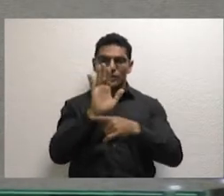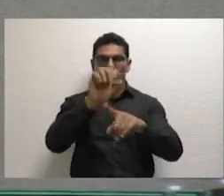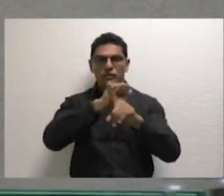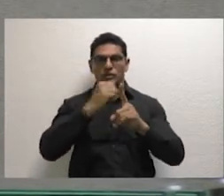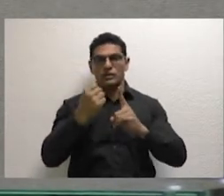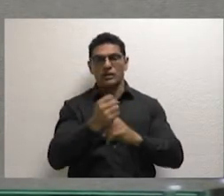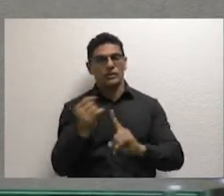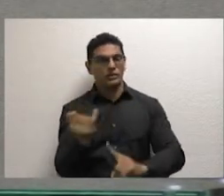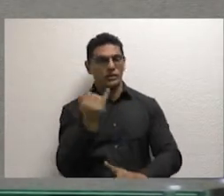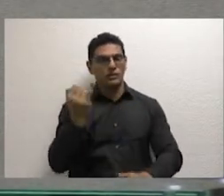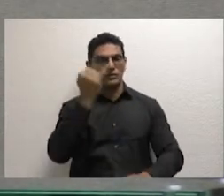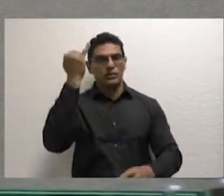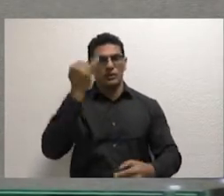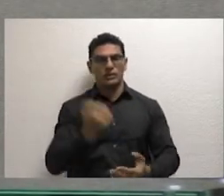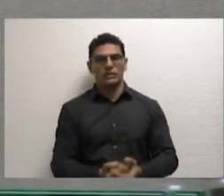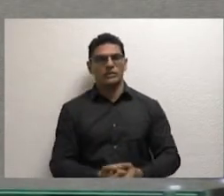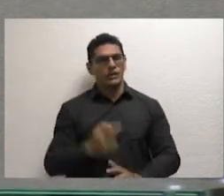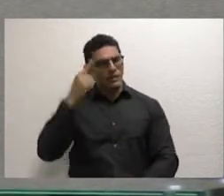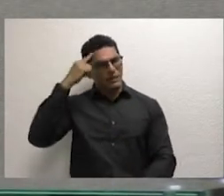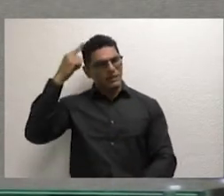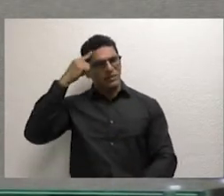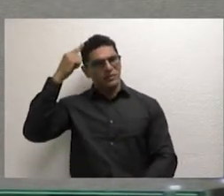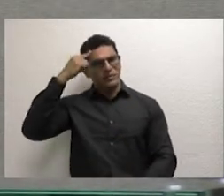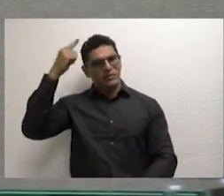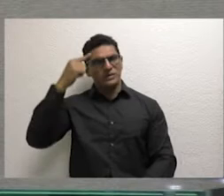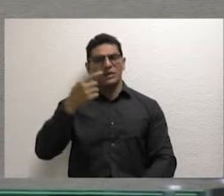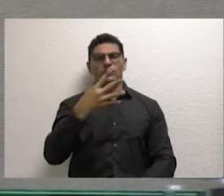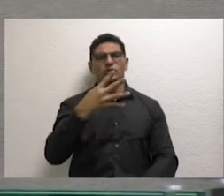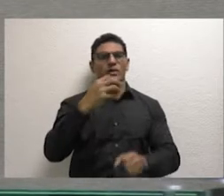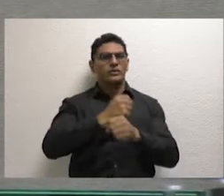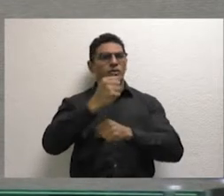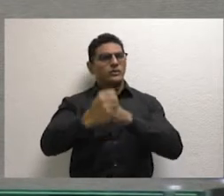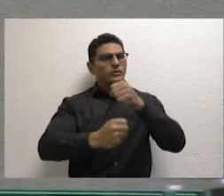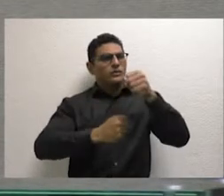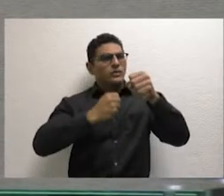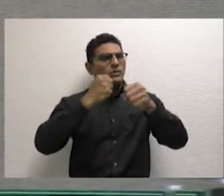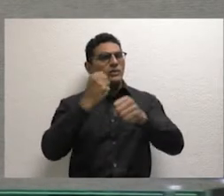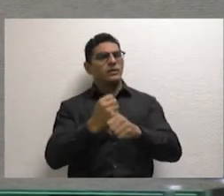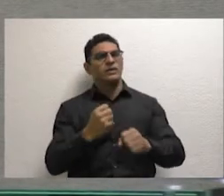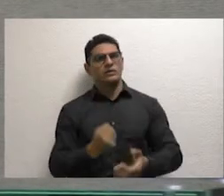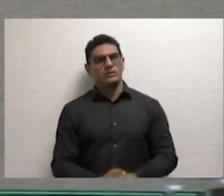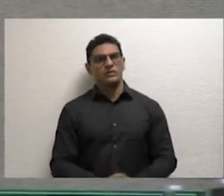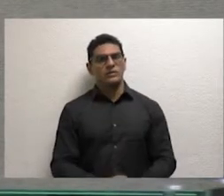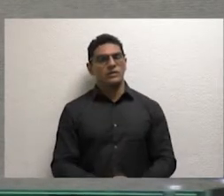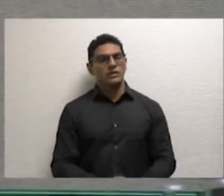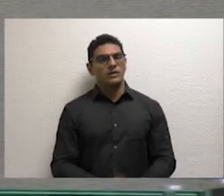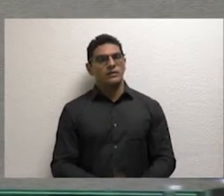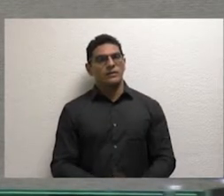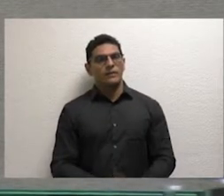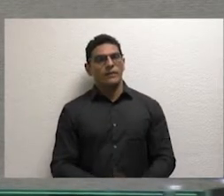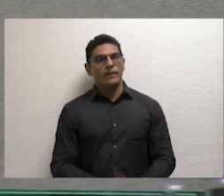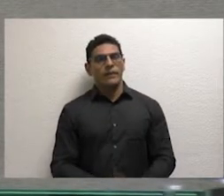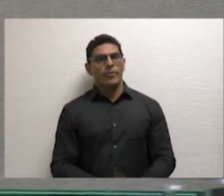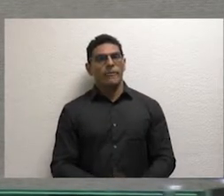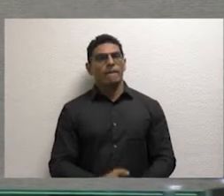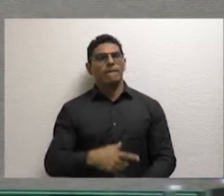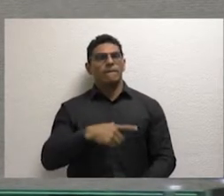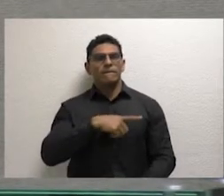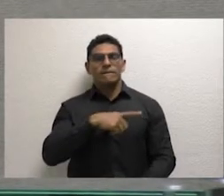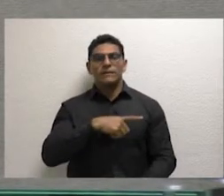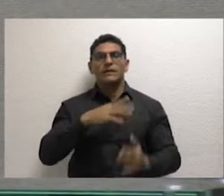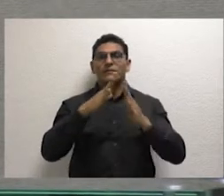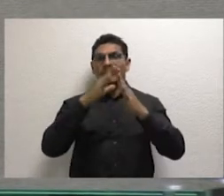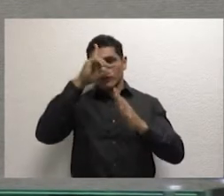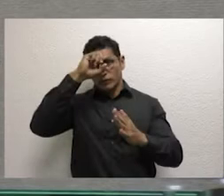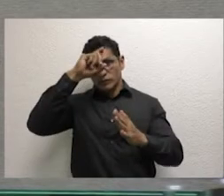eu acho que a gente tem que pensar nos próximos quatro anos também em a gente ter uma grande maternidade